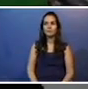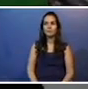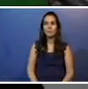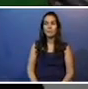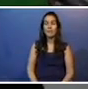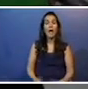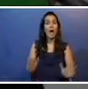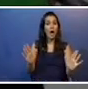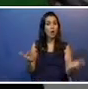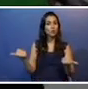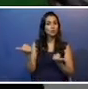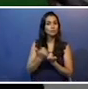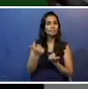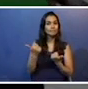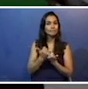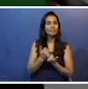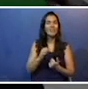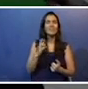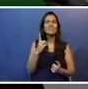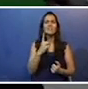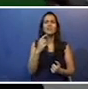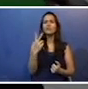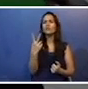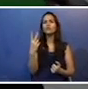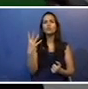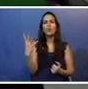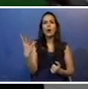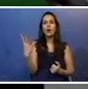Agora, nós temos desse lado, numeração decimal,